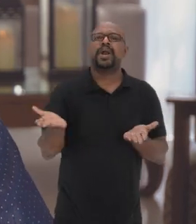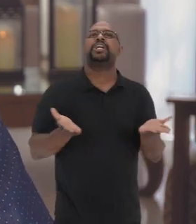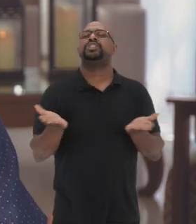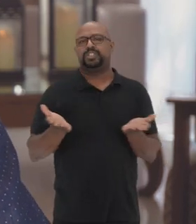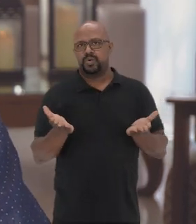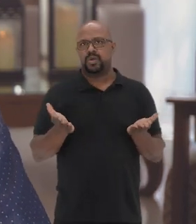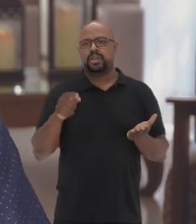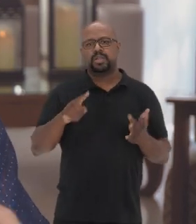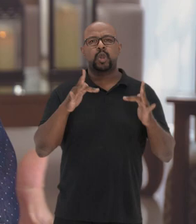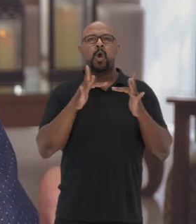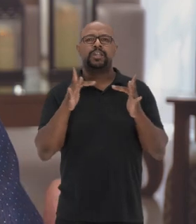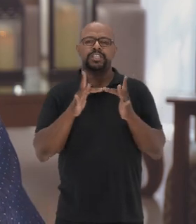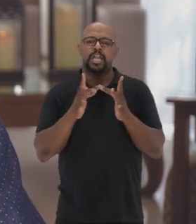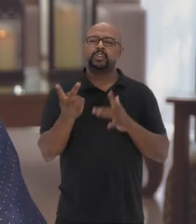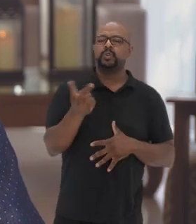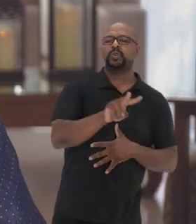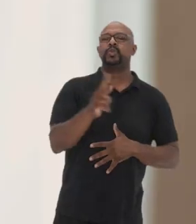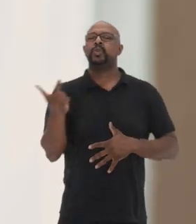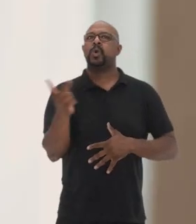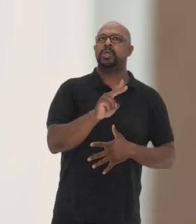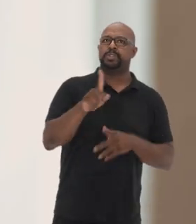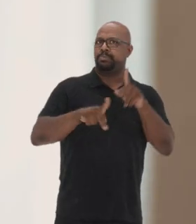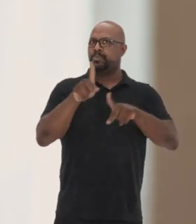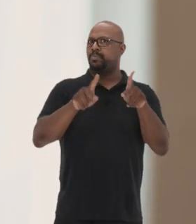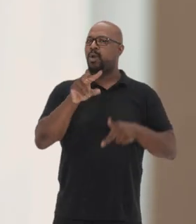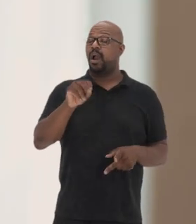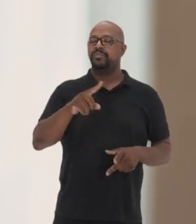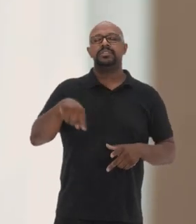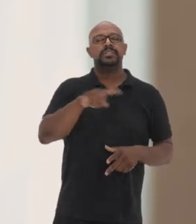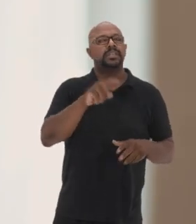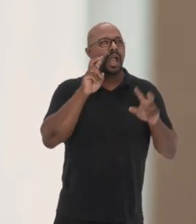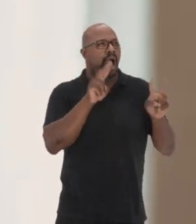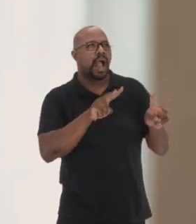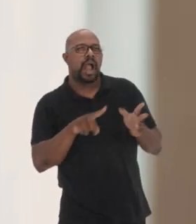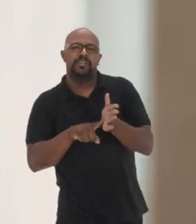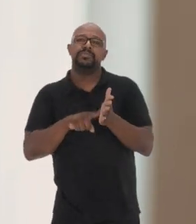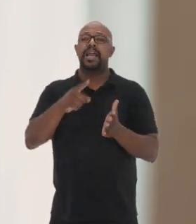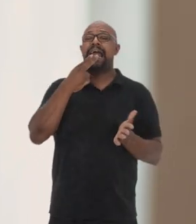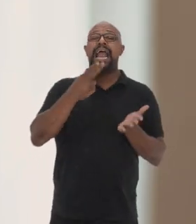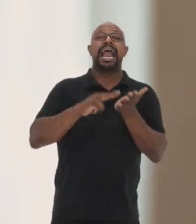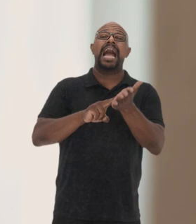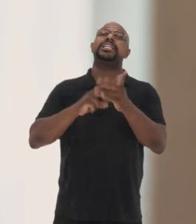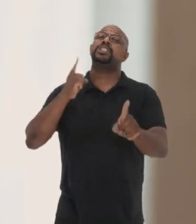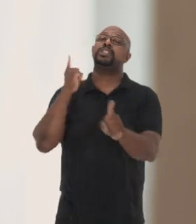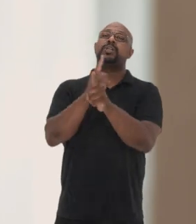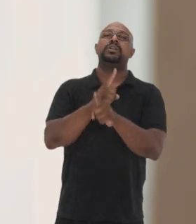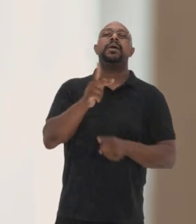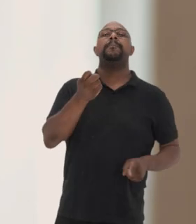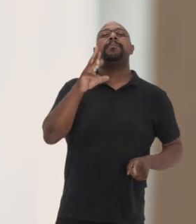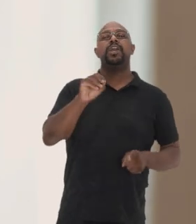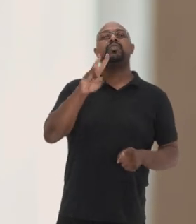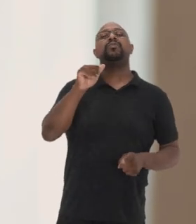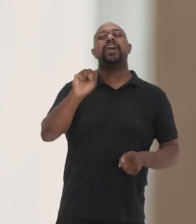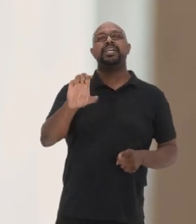entre o contato desses dois mundos nessa nossa viagem vamos passar pela carta de descobrimento de Pero Vaz